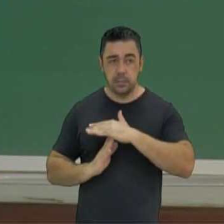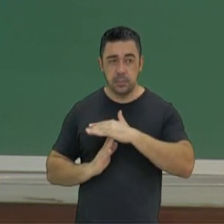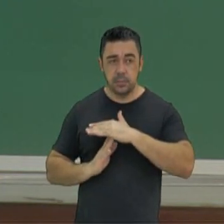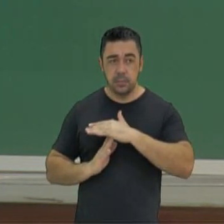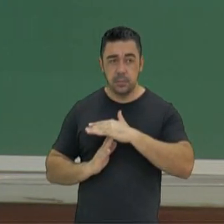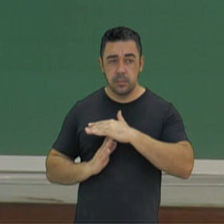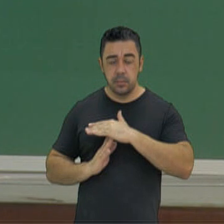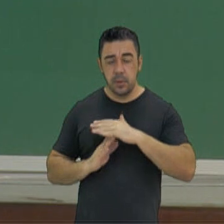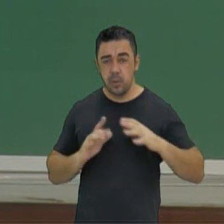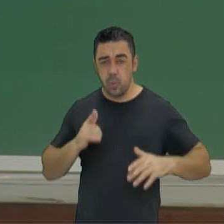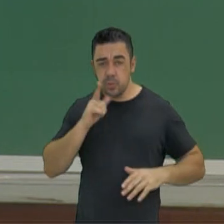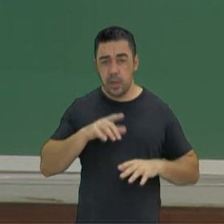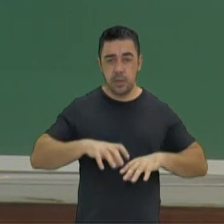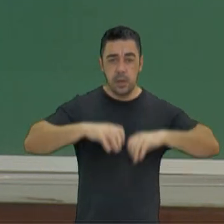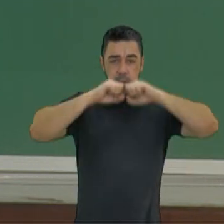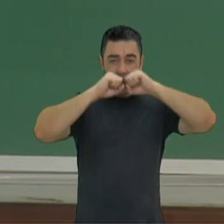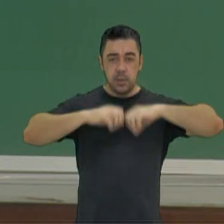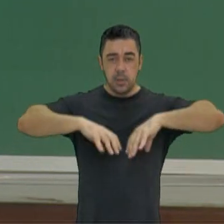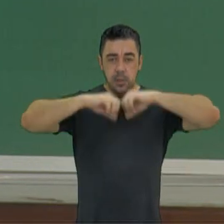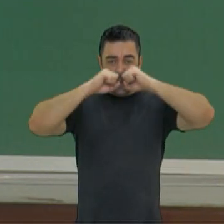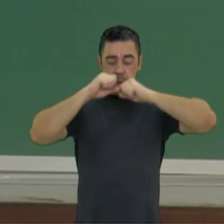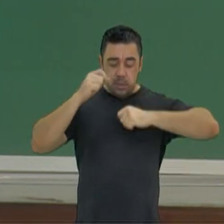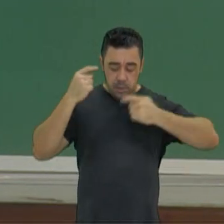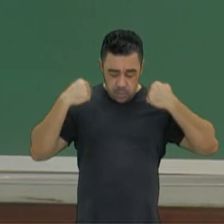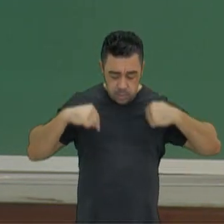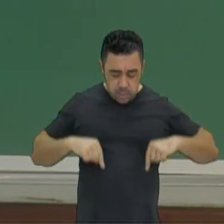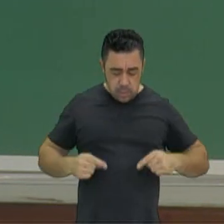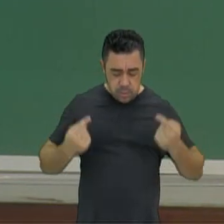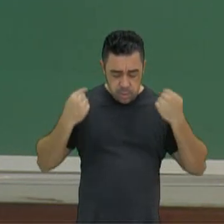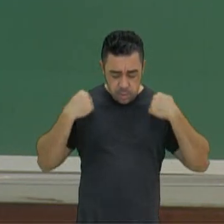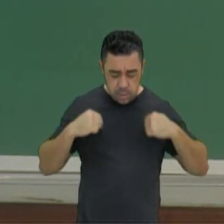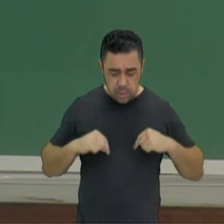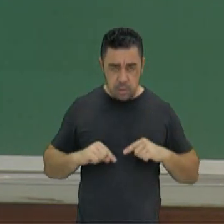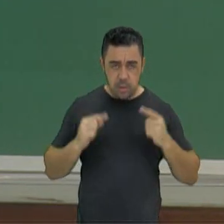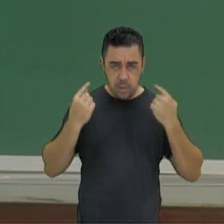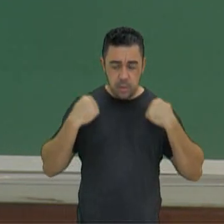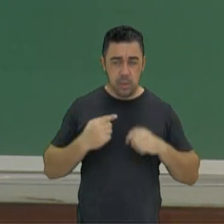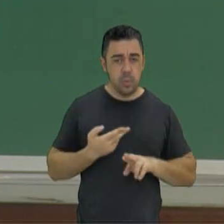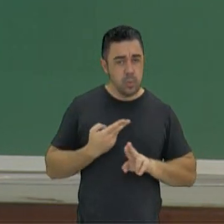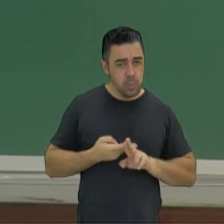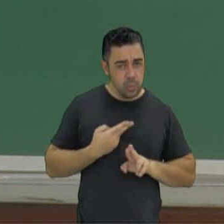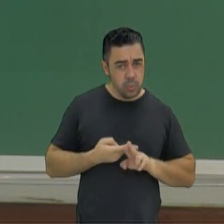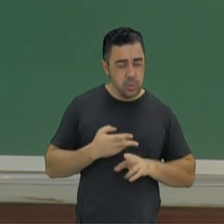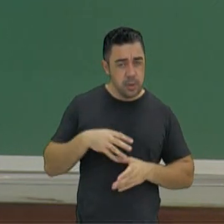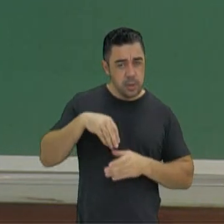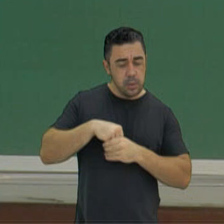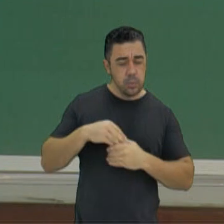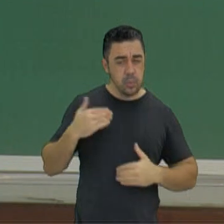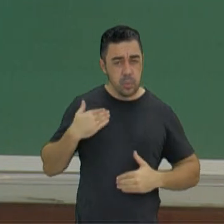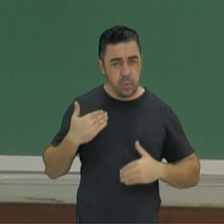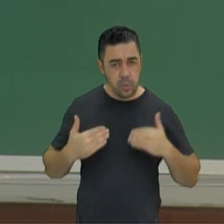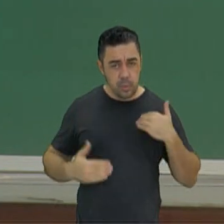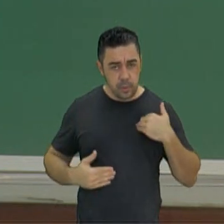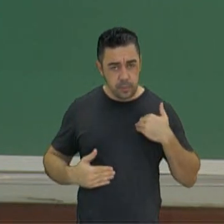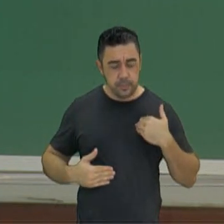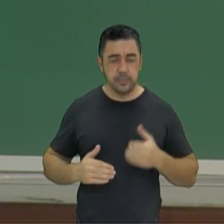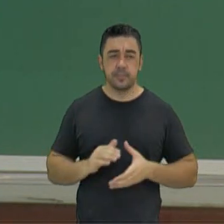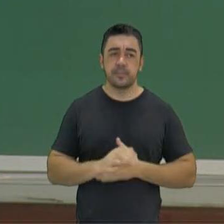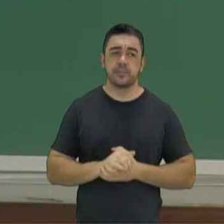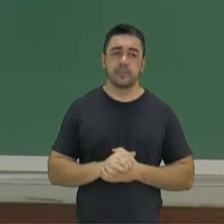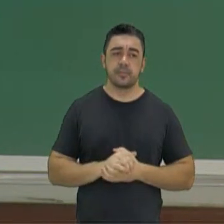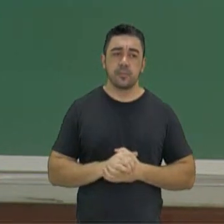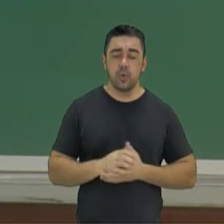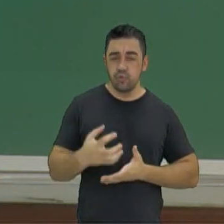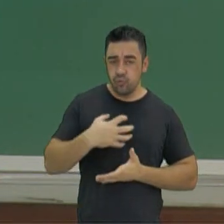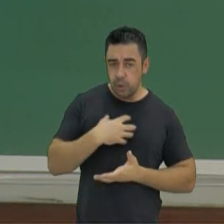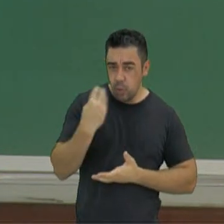de captar o oxigênio, transportar e utilizar nas células. E uma forma de